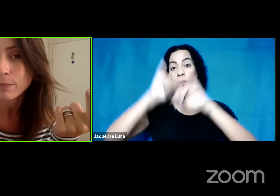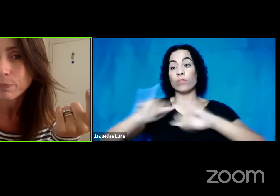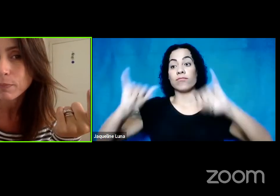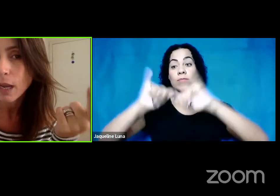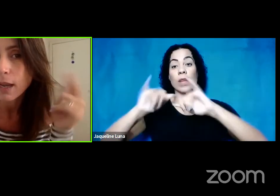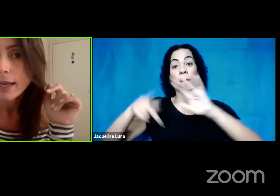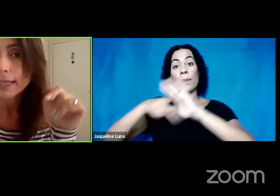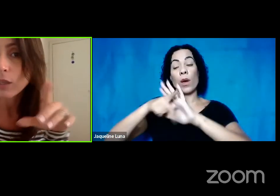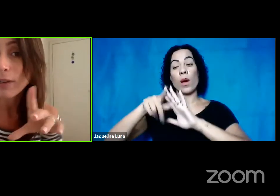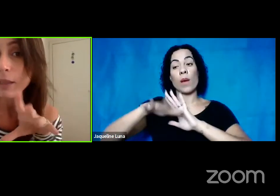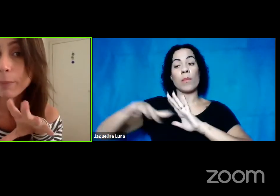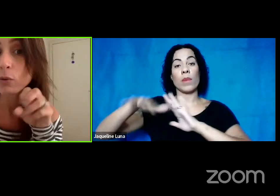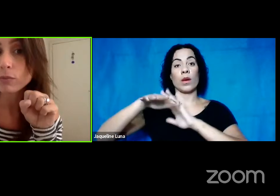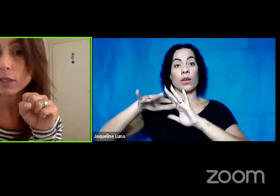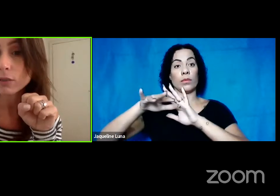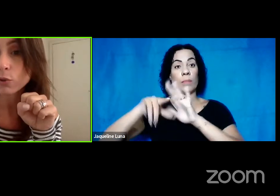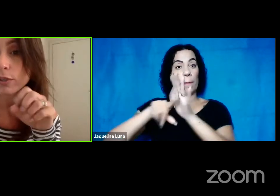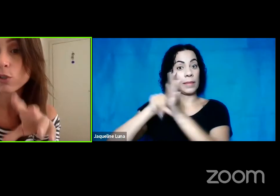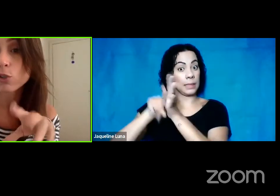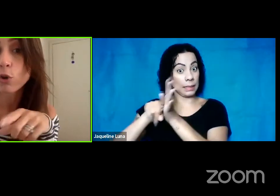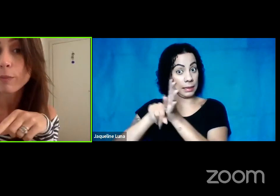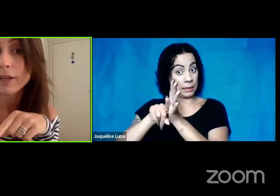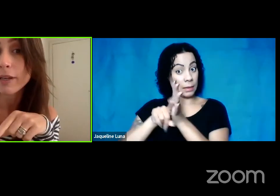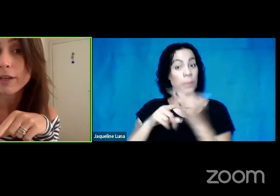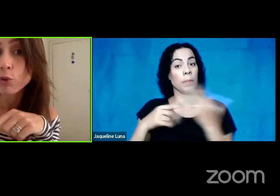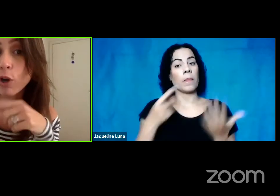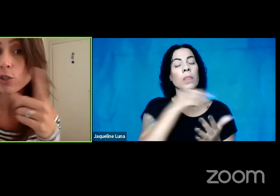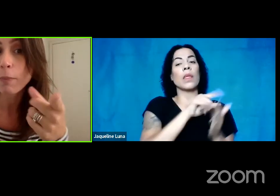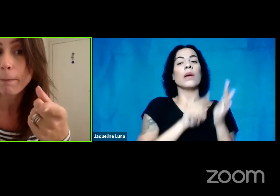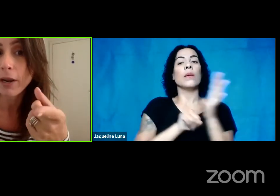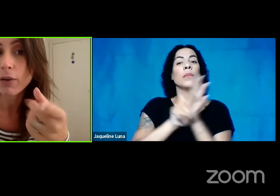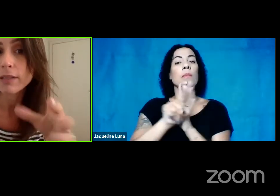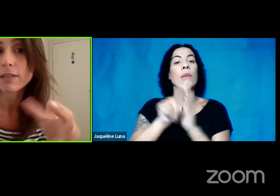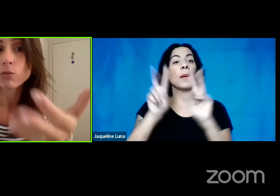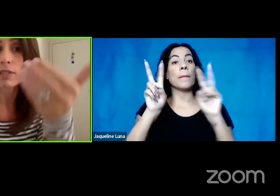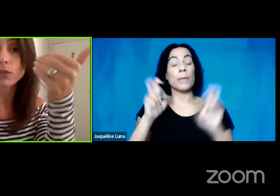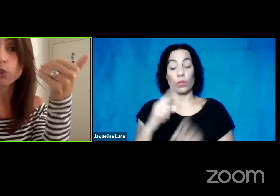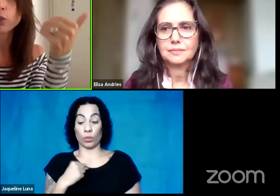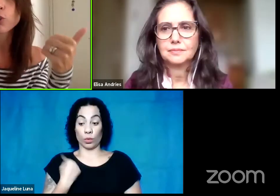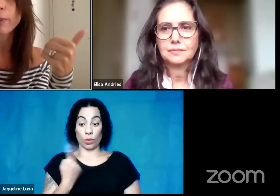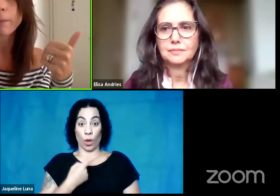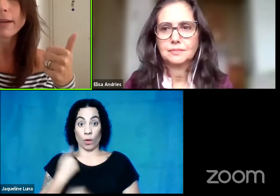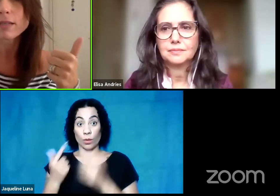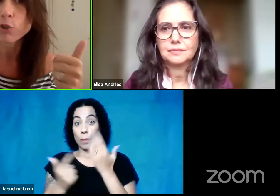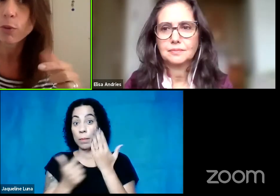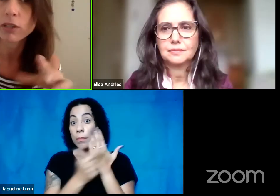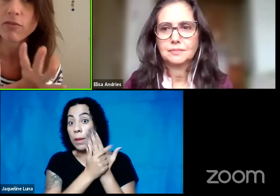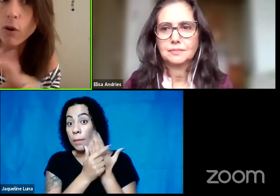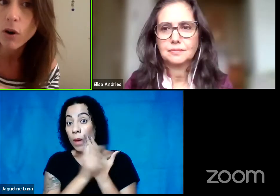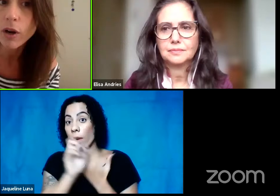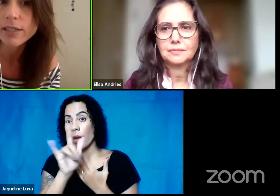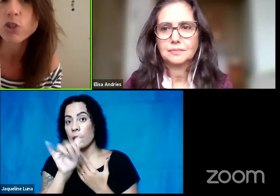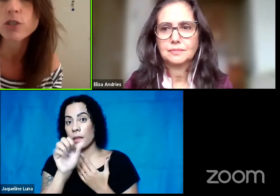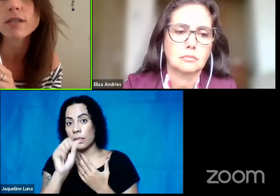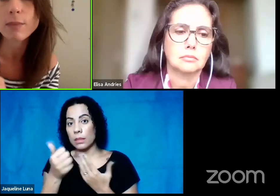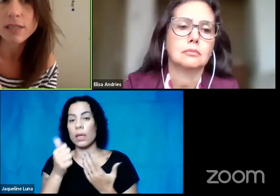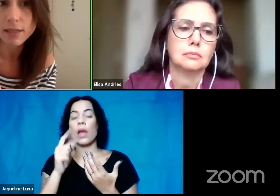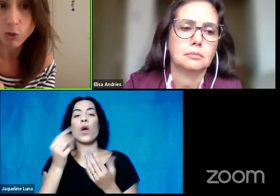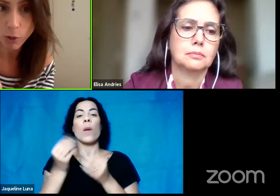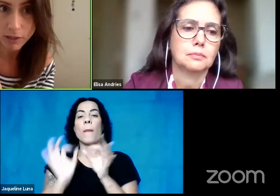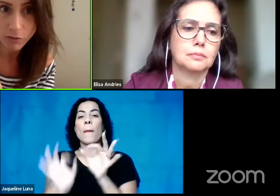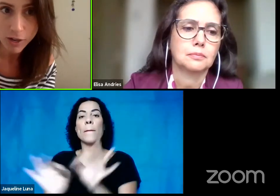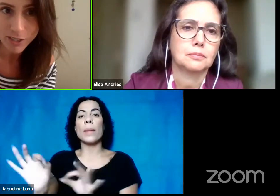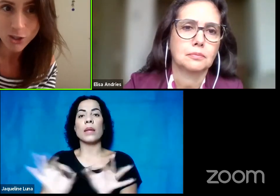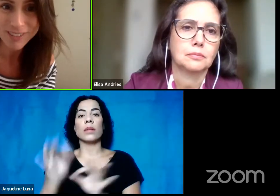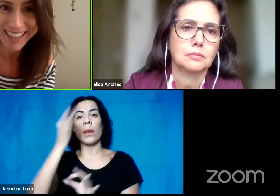pesquisadores. Então, ele está perguntando sobre o nosso papel, Elisa, no sentido de preparação de porta-vozes, de